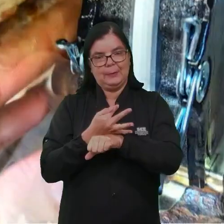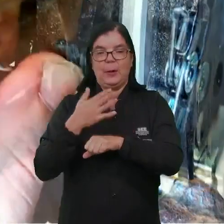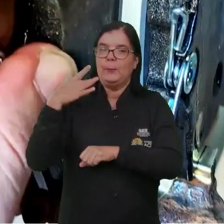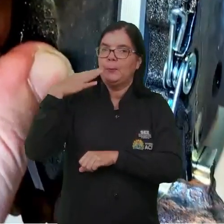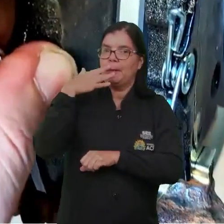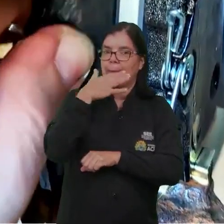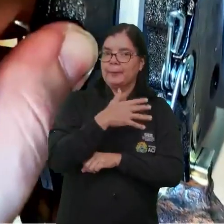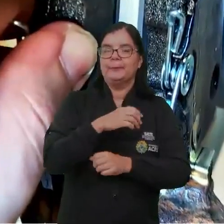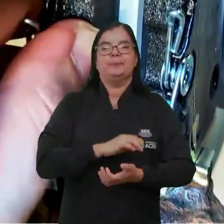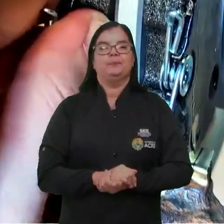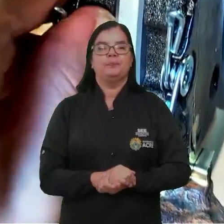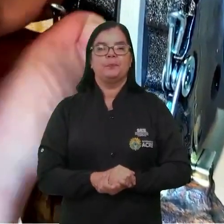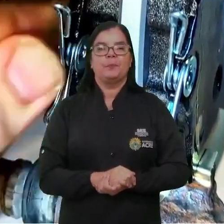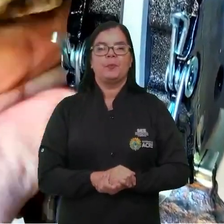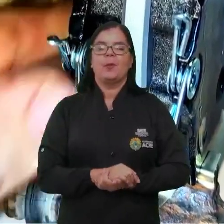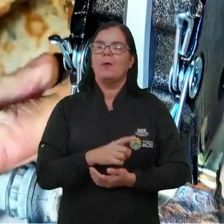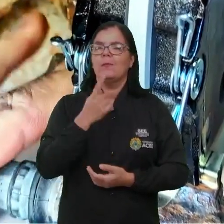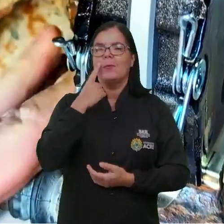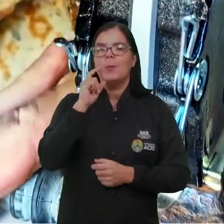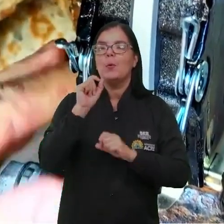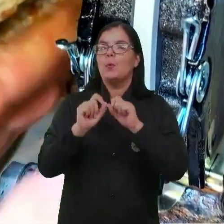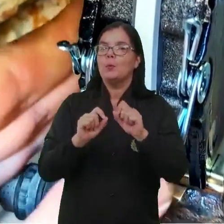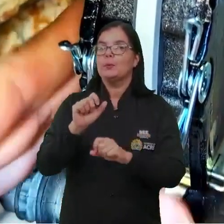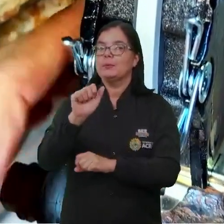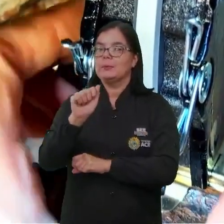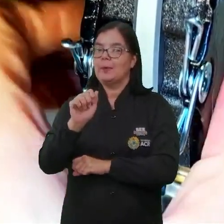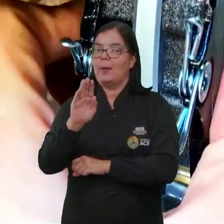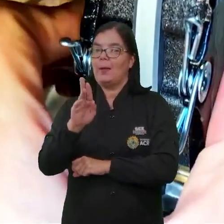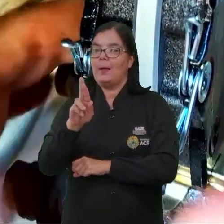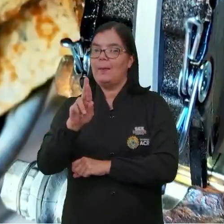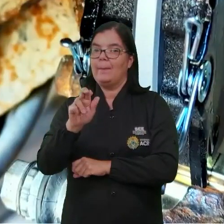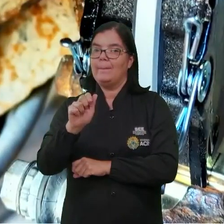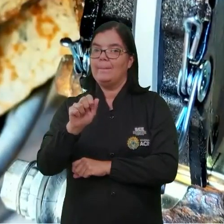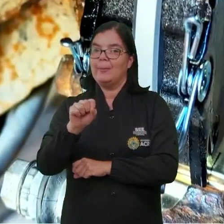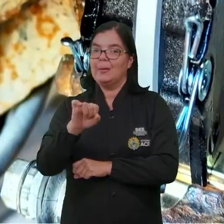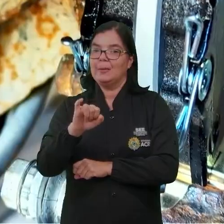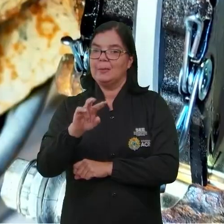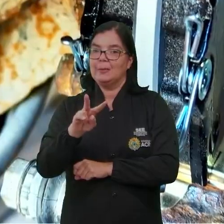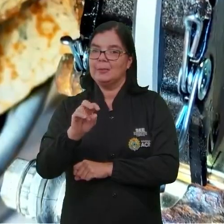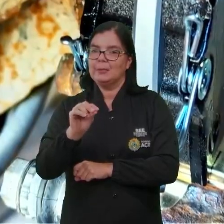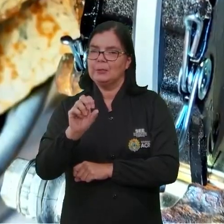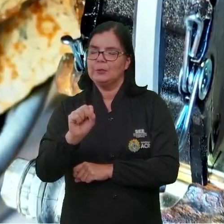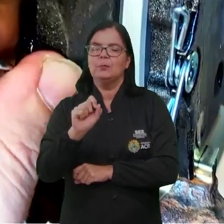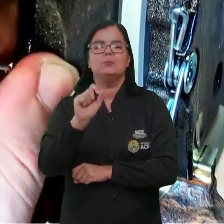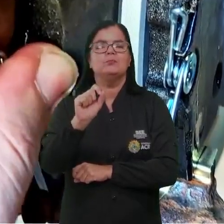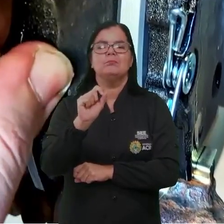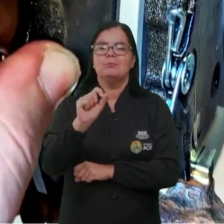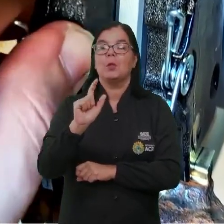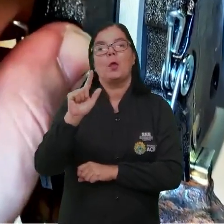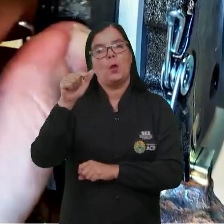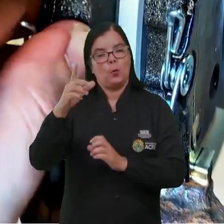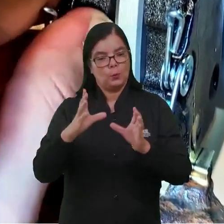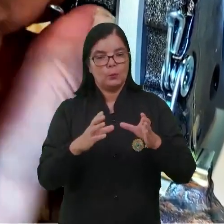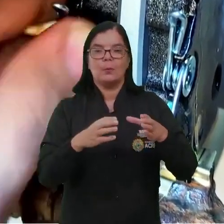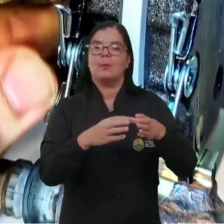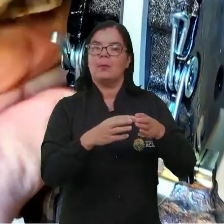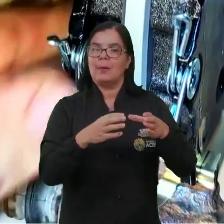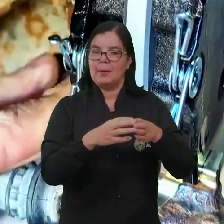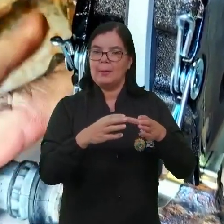calor. Aí nós vamos ter os produtos abrasivos, gente. Então, essa outra classe aqui